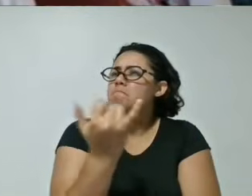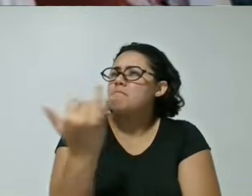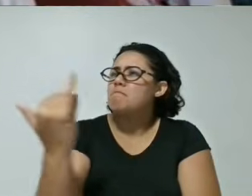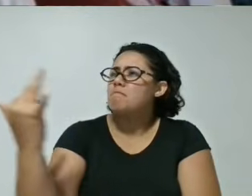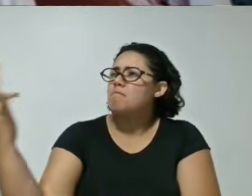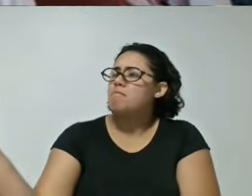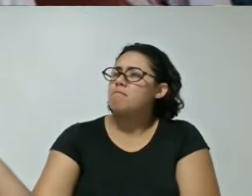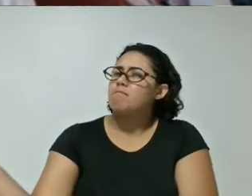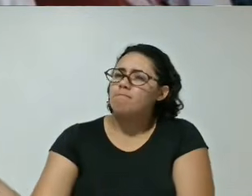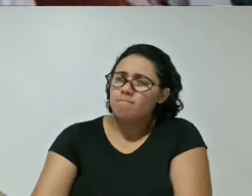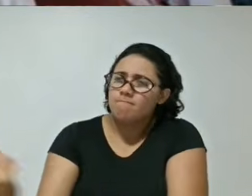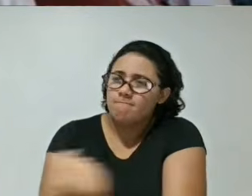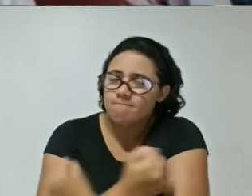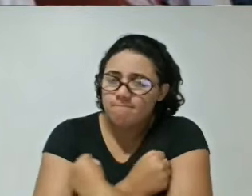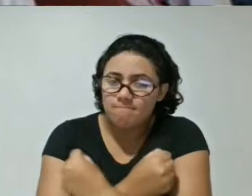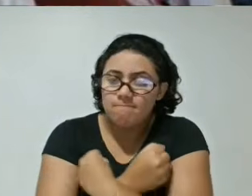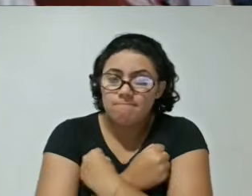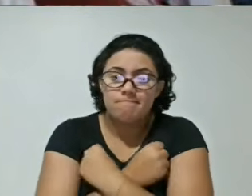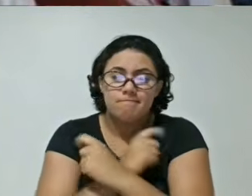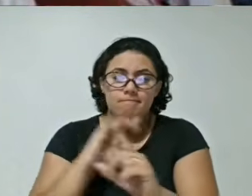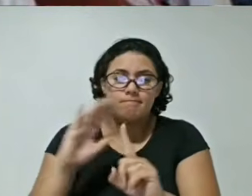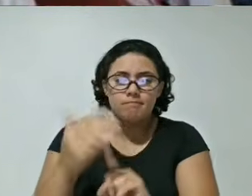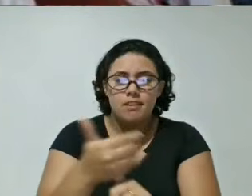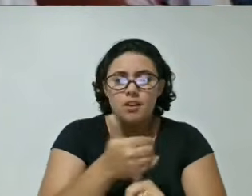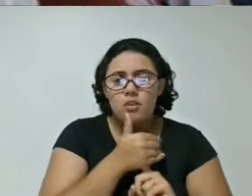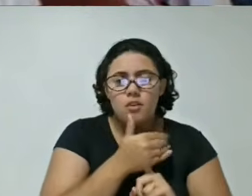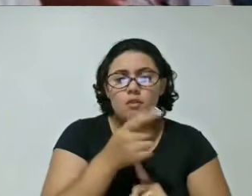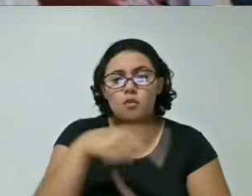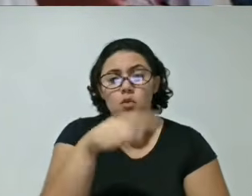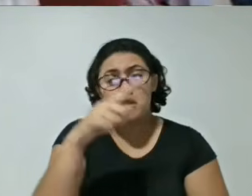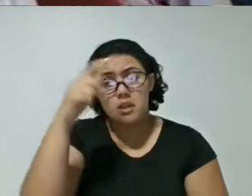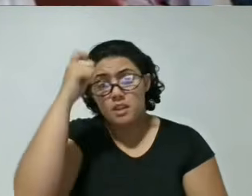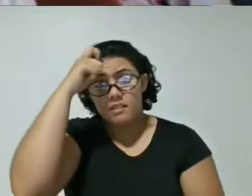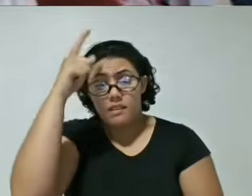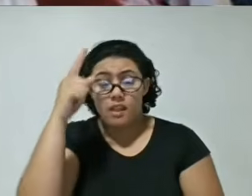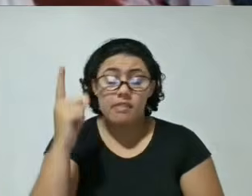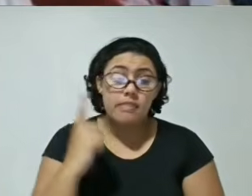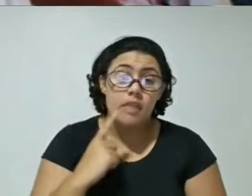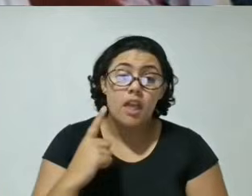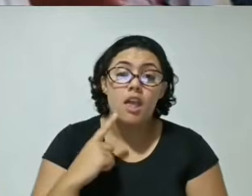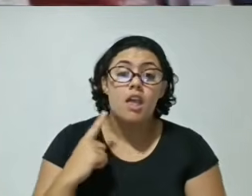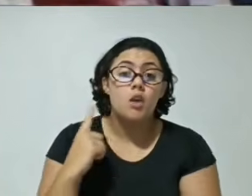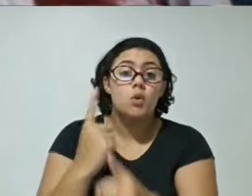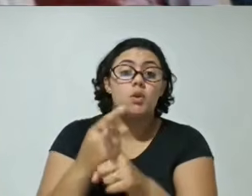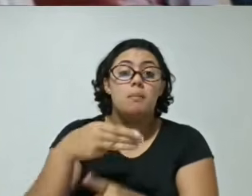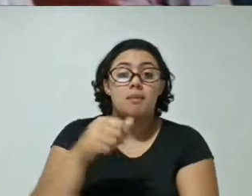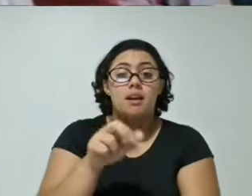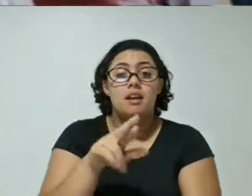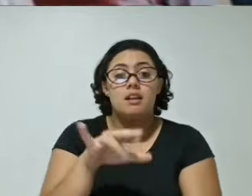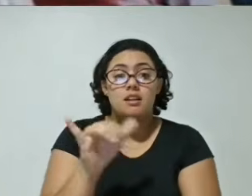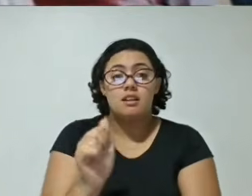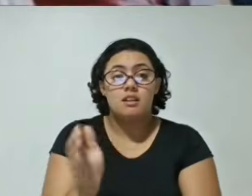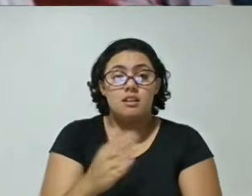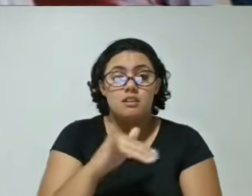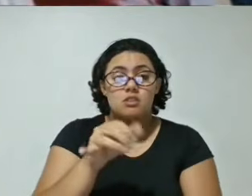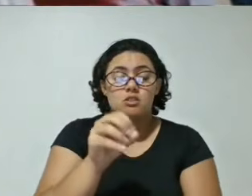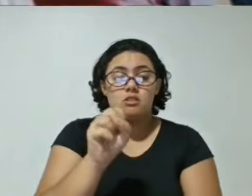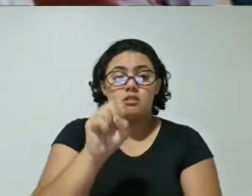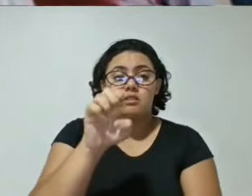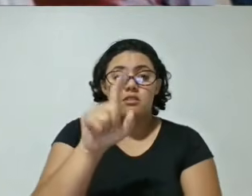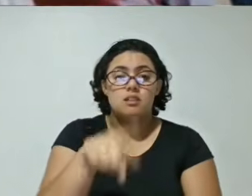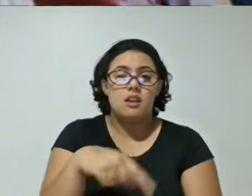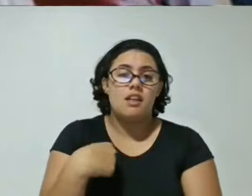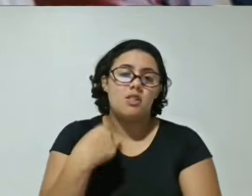me abraçou desde o momento que eu cheguei. Quando eu cheguei lá, para você ter ideia, né, já encontrei com a Maria José, né, a gente estava falando dela aqui mais cedo, né,